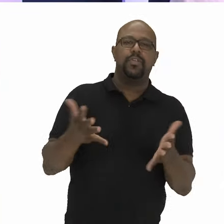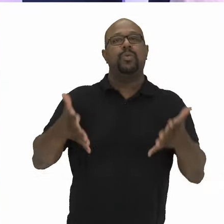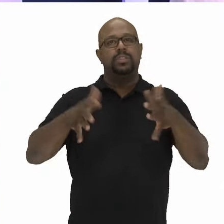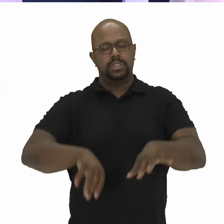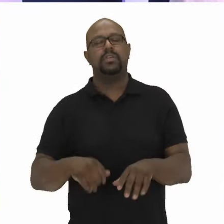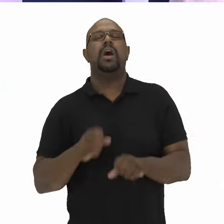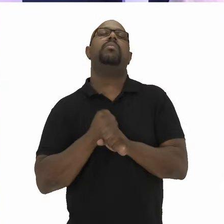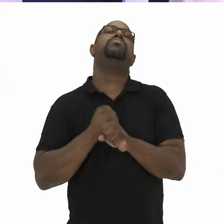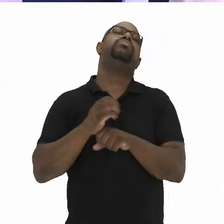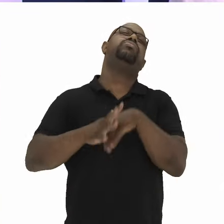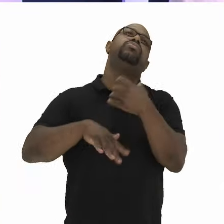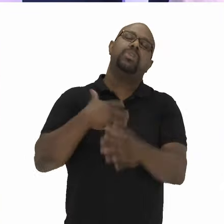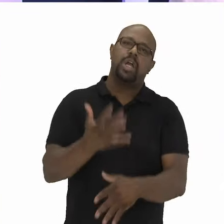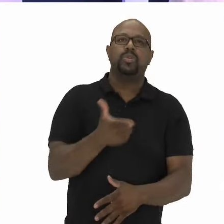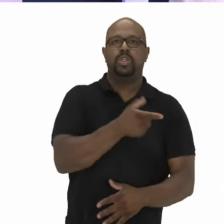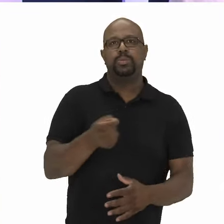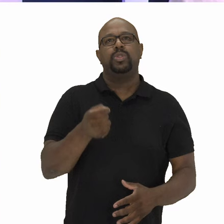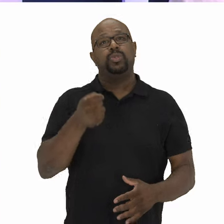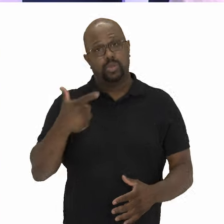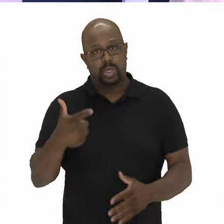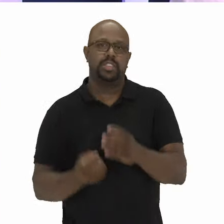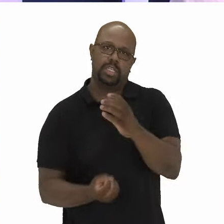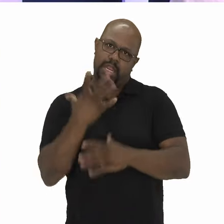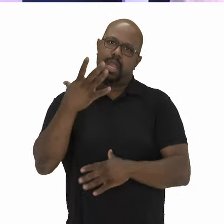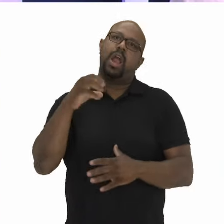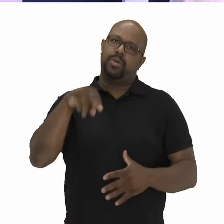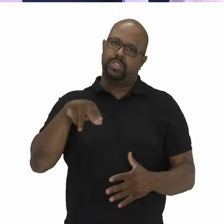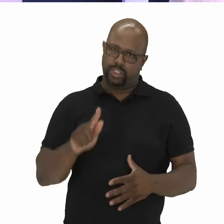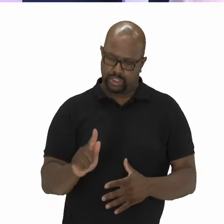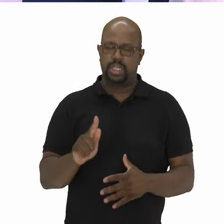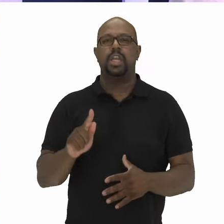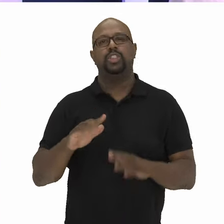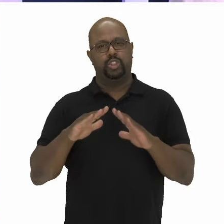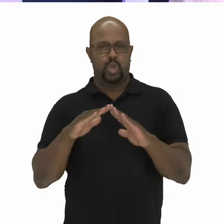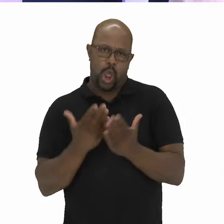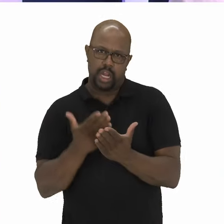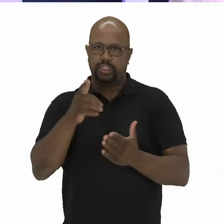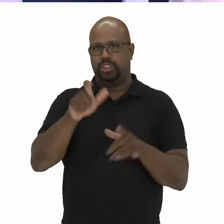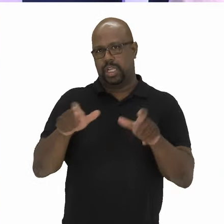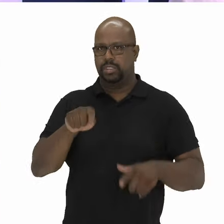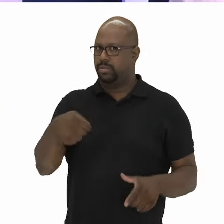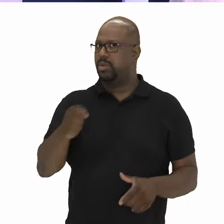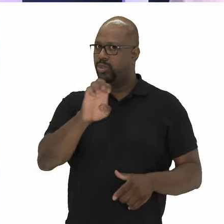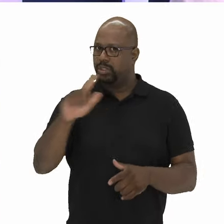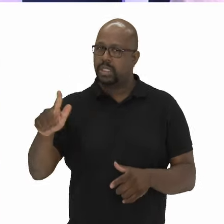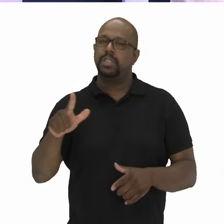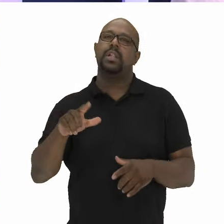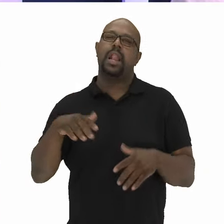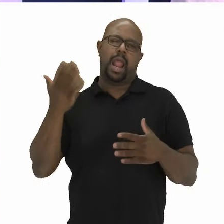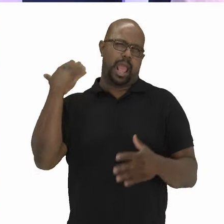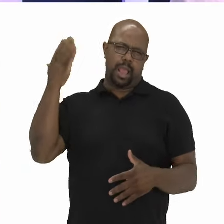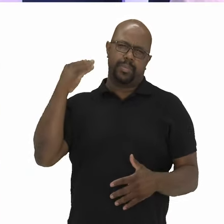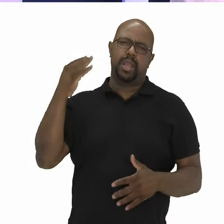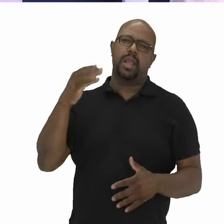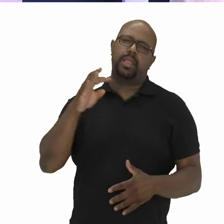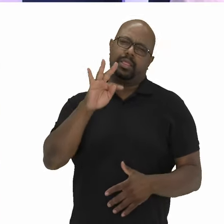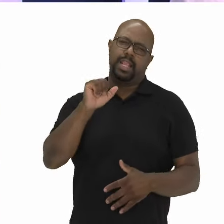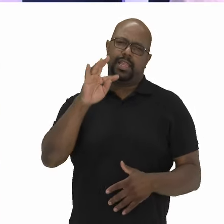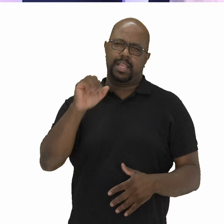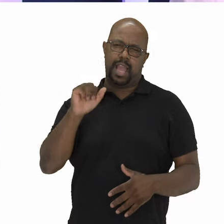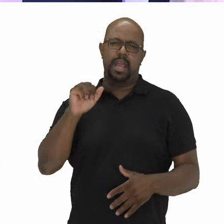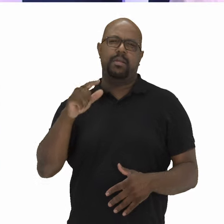inclusiva anos depois em 2002 criei a ONG escola de gente na época Tatá Verneck né que é minha filha ela tava estudando